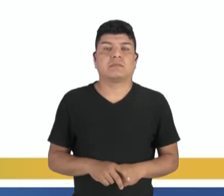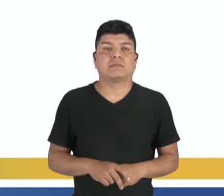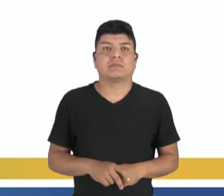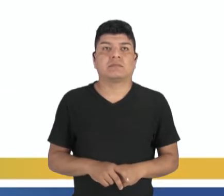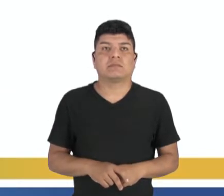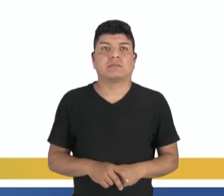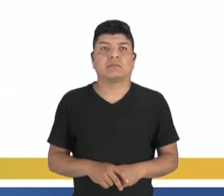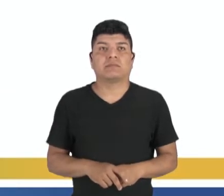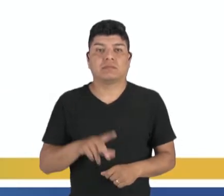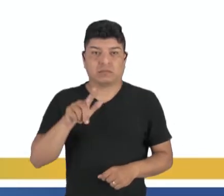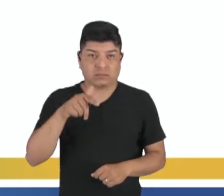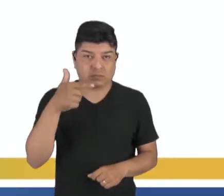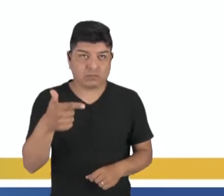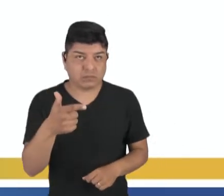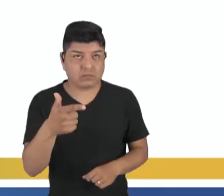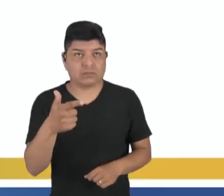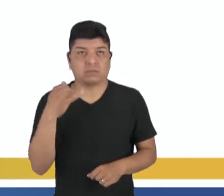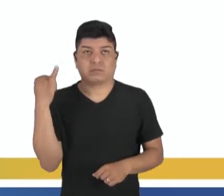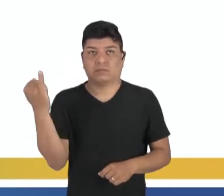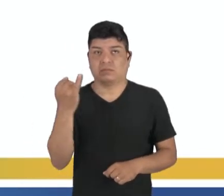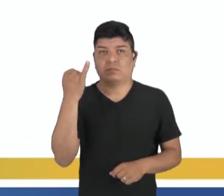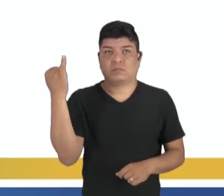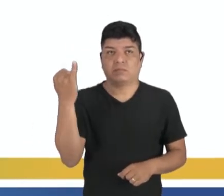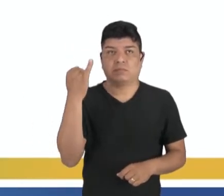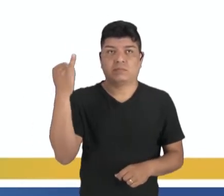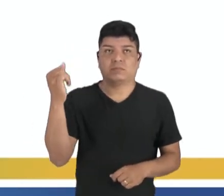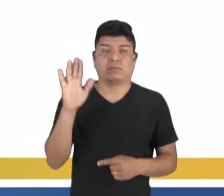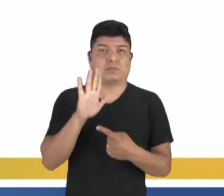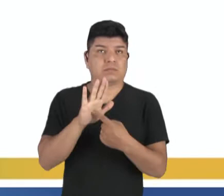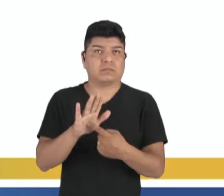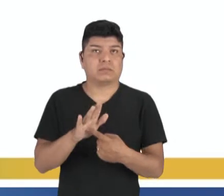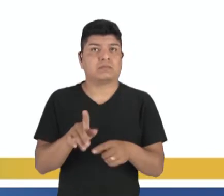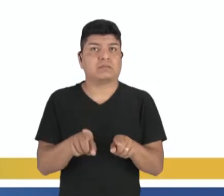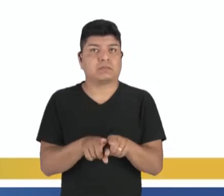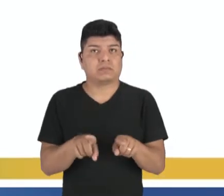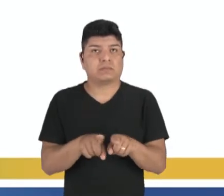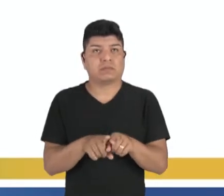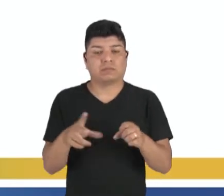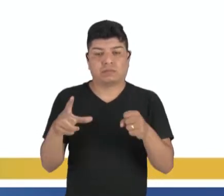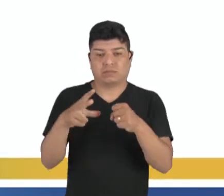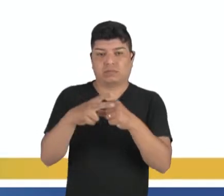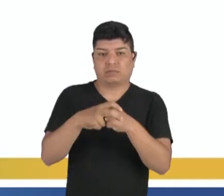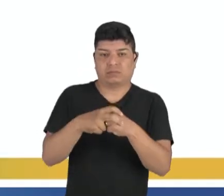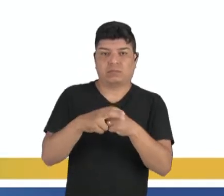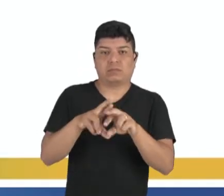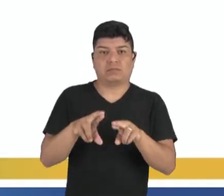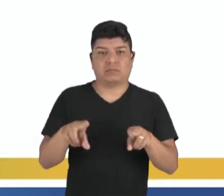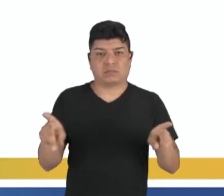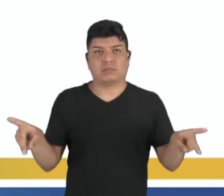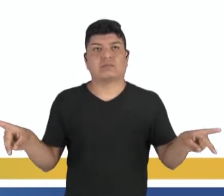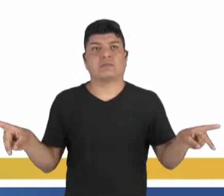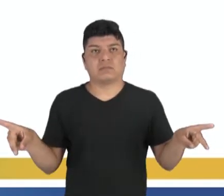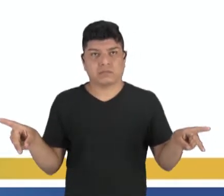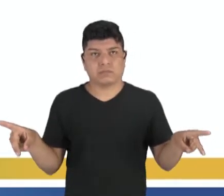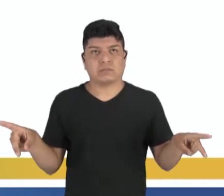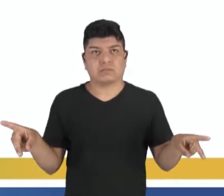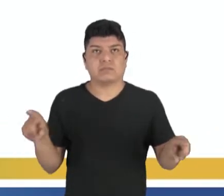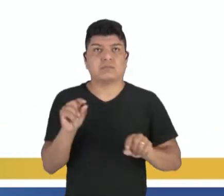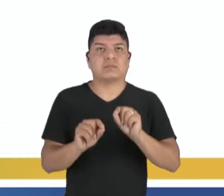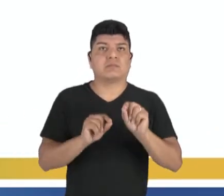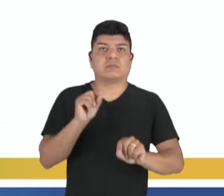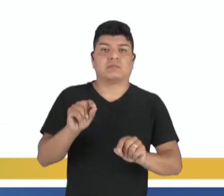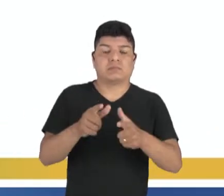E aí, outra coisa que é importante a gente deixar claro é que os vírus também se diferenciam em relação ao